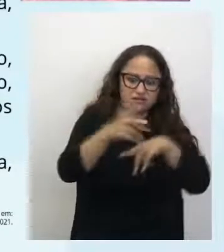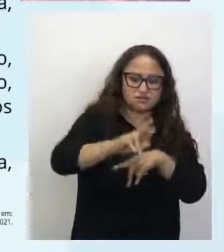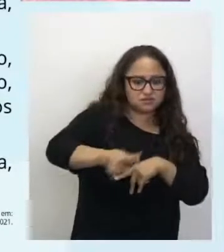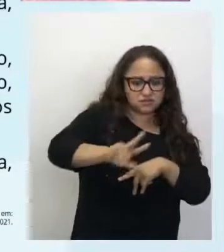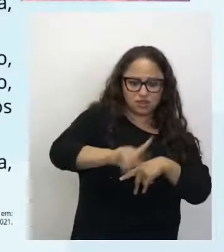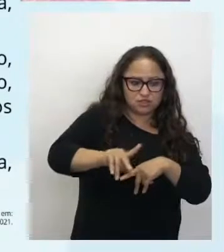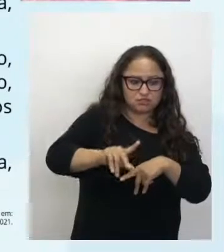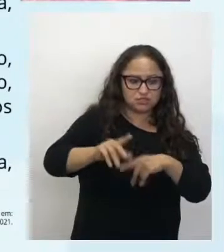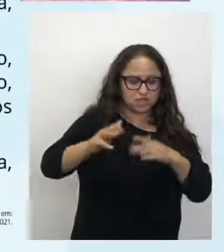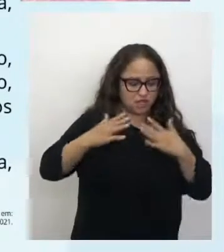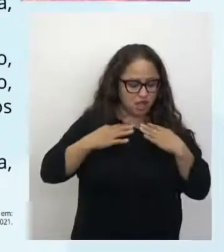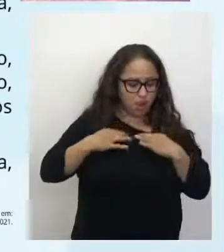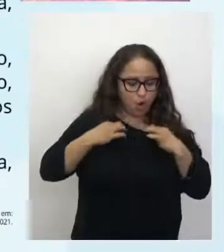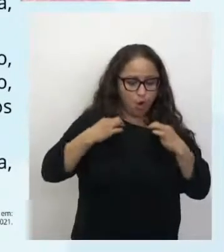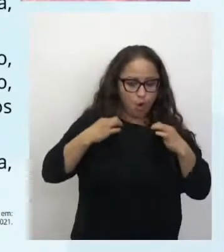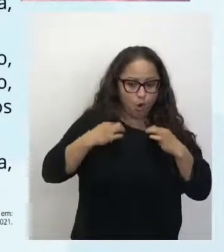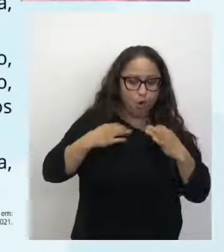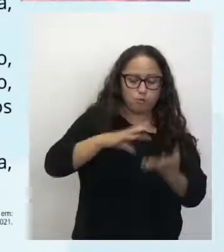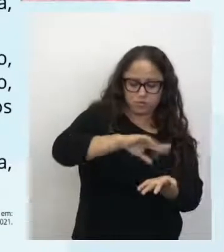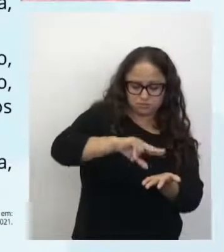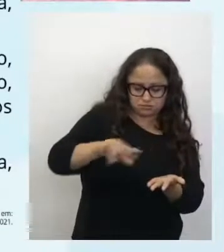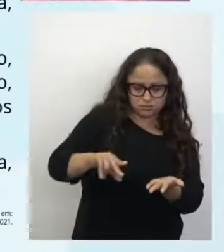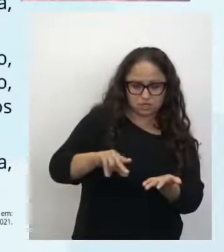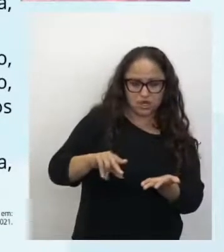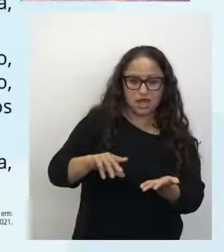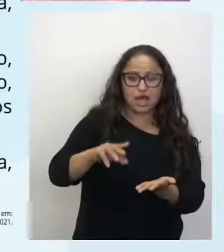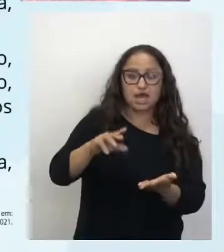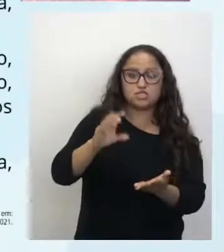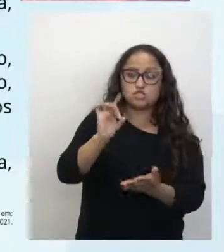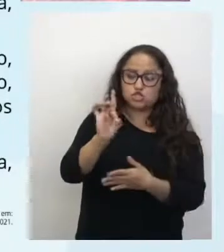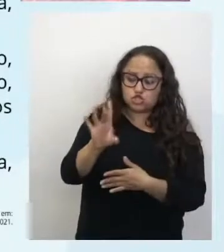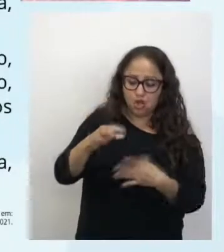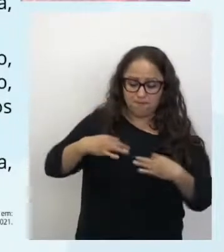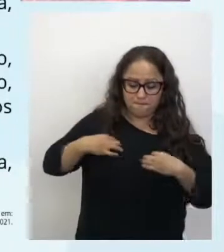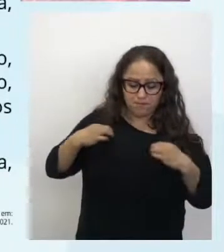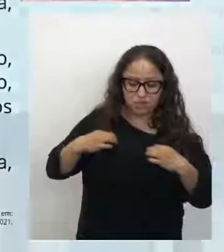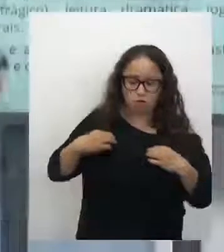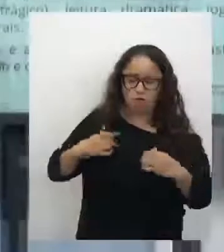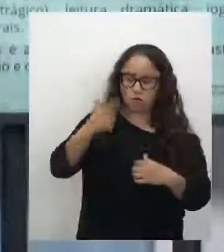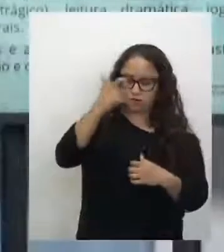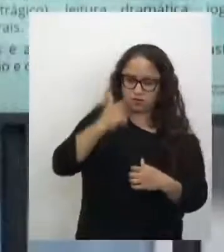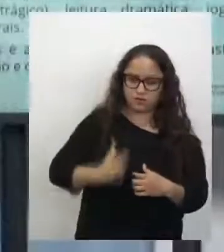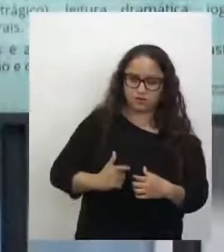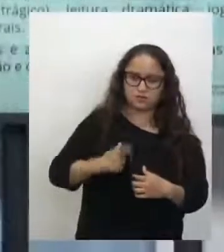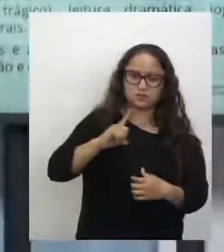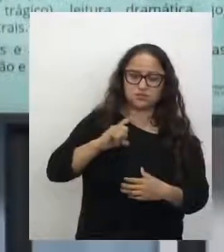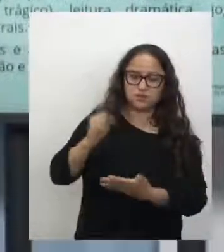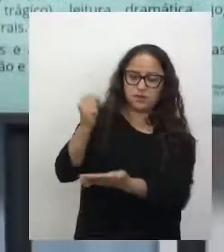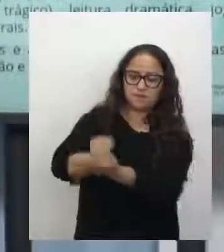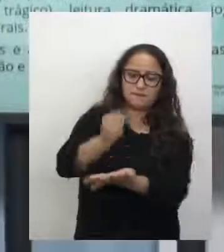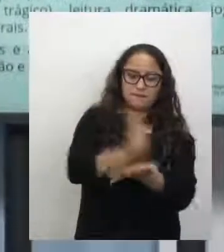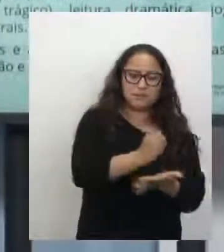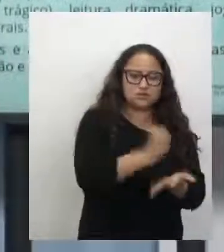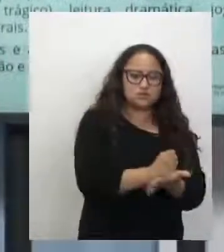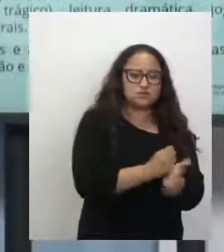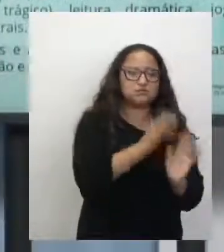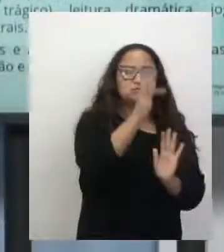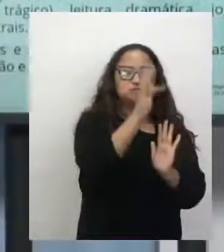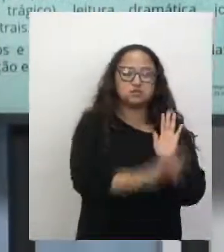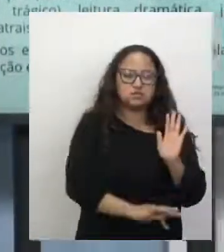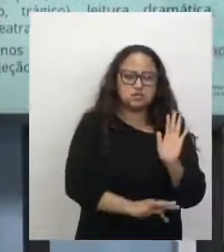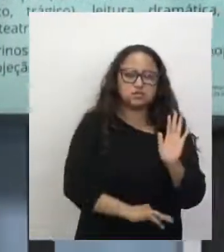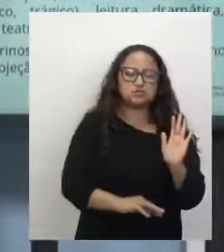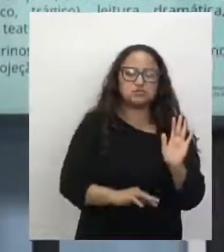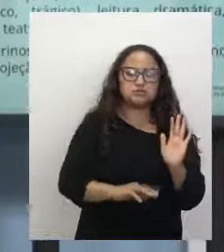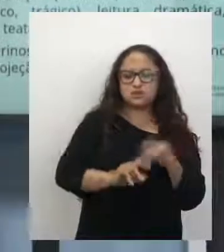e cenários, né, é apenas, né, a pessoa com uma roupa neutra, fazendo as marcações de palco e dando o texto, mas sem